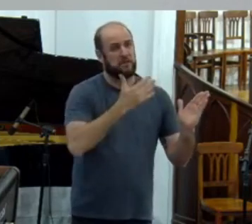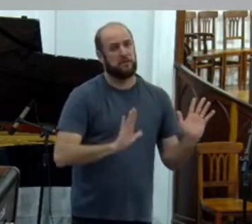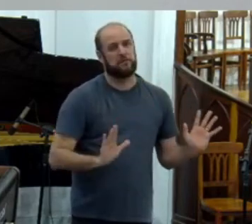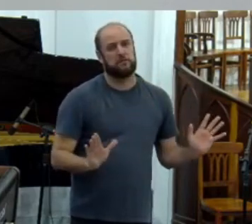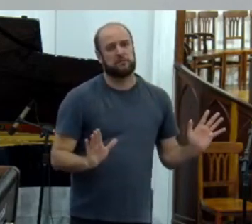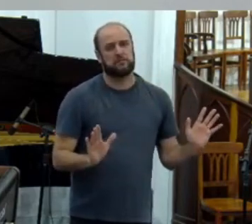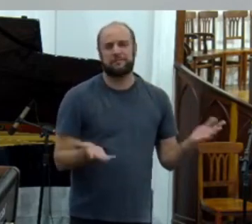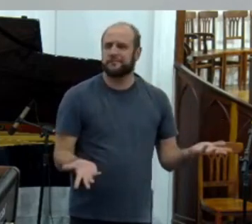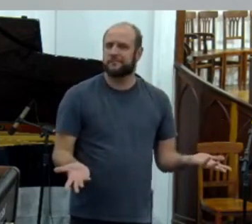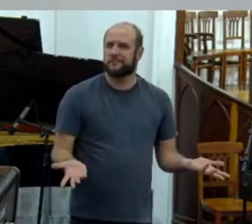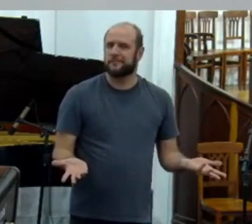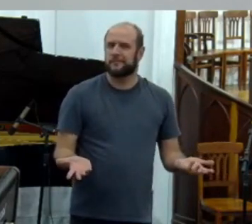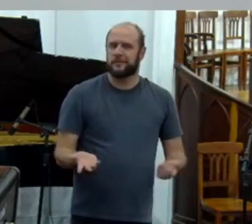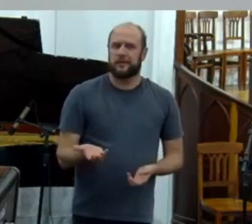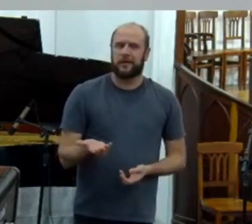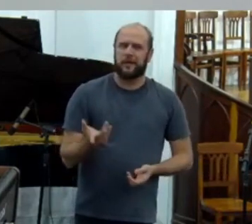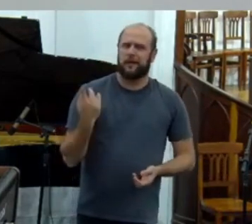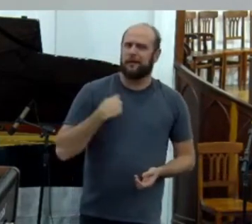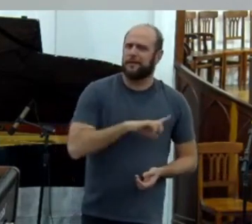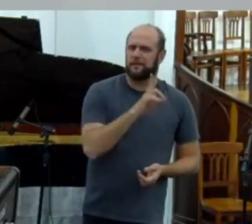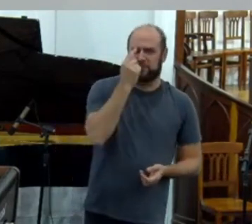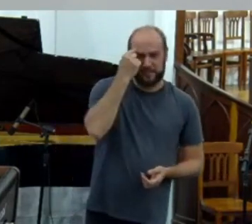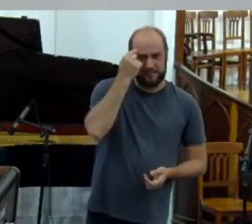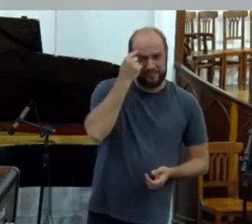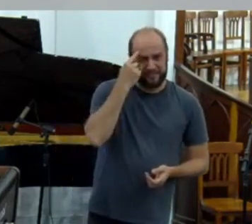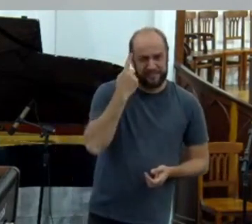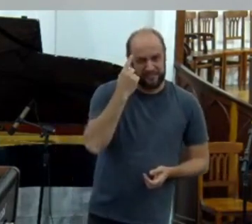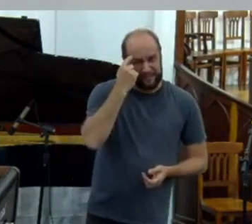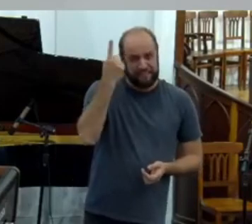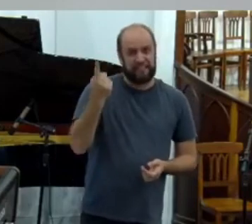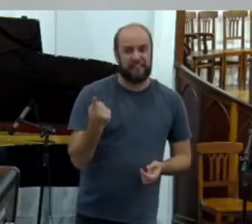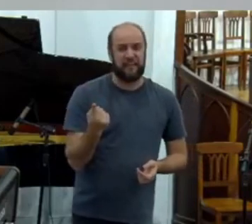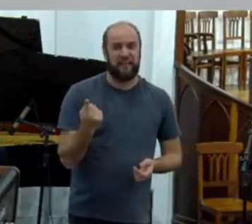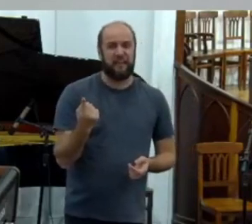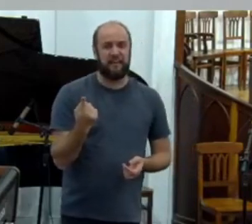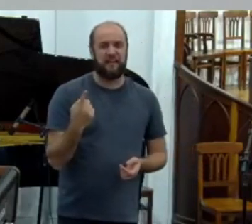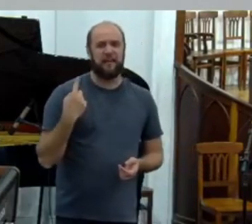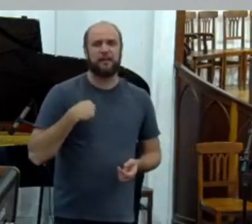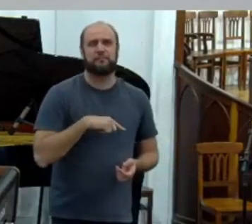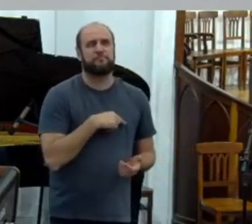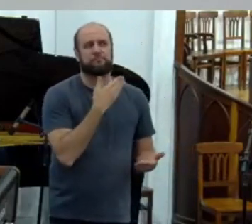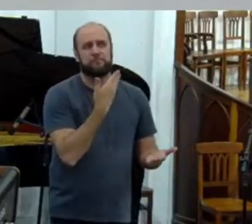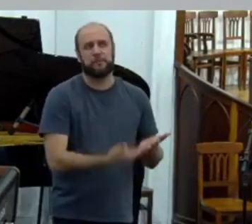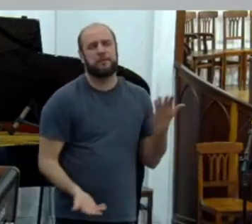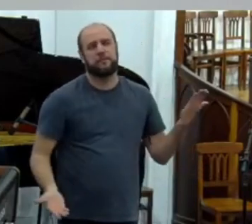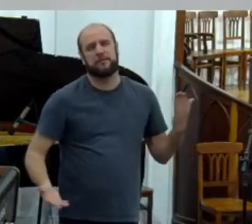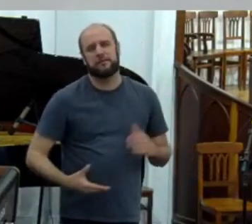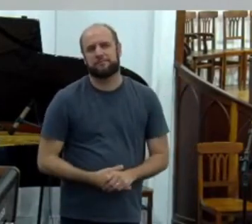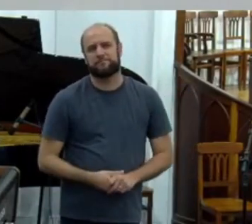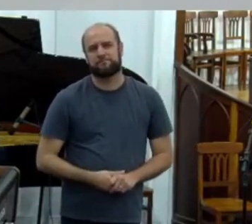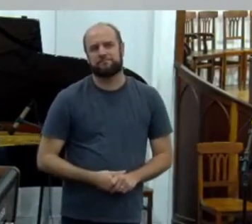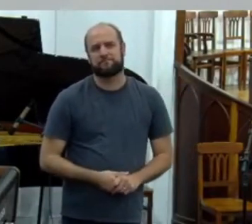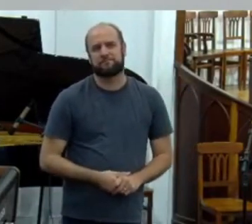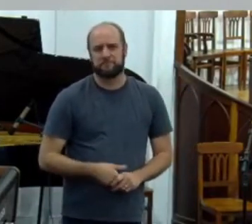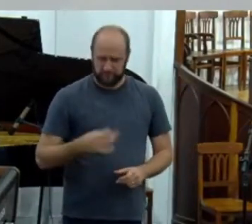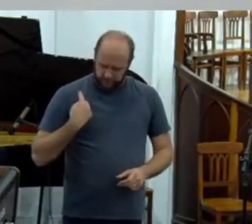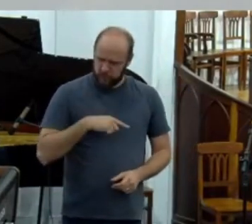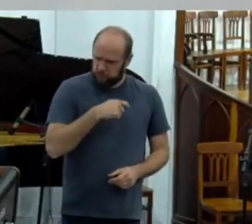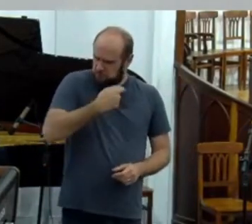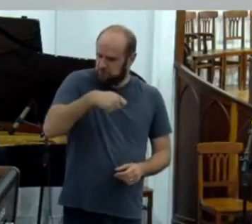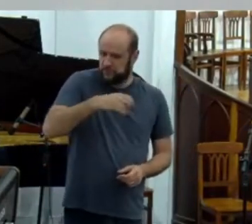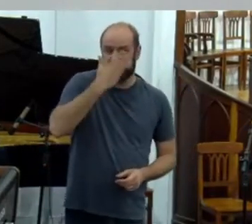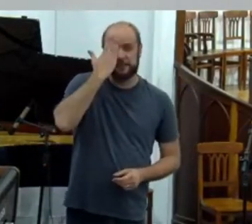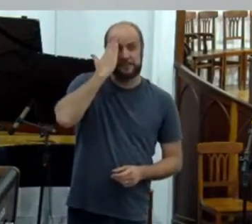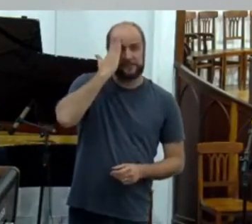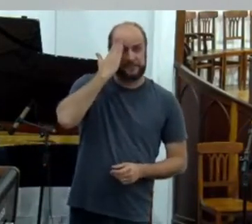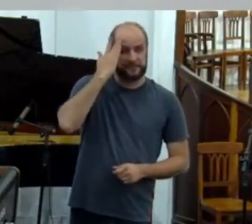irmãos, se nós partirmos desse pressuposto, nós estaremos perdidos. Nós precisamos entender